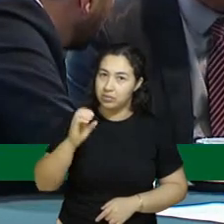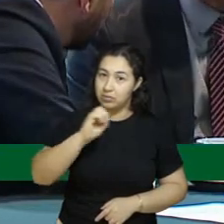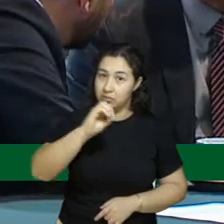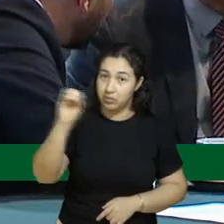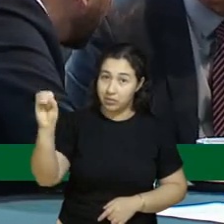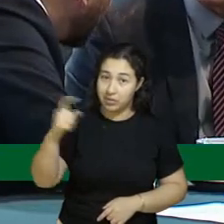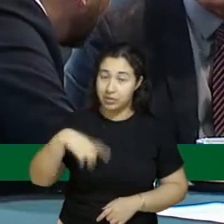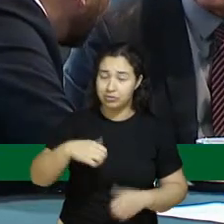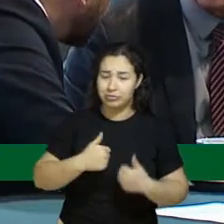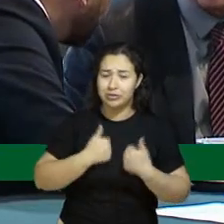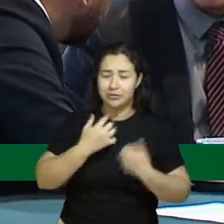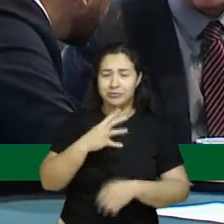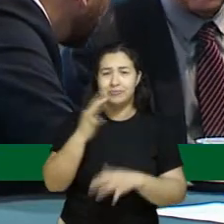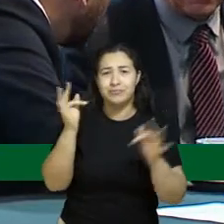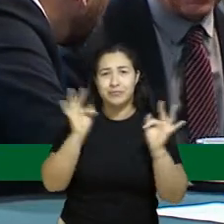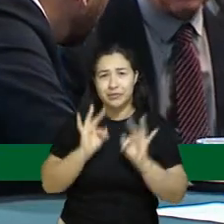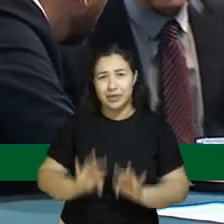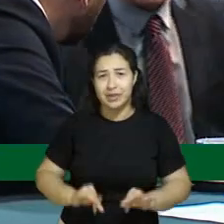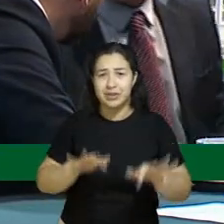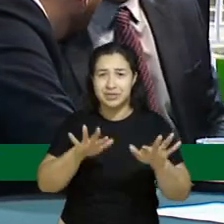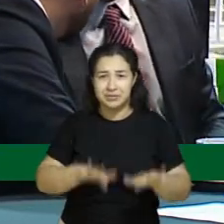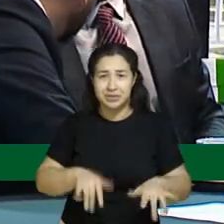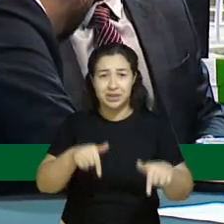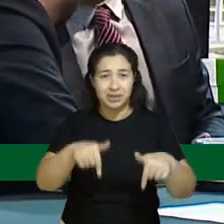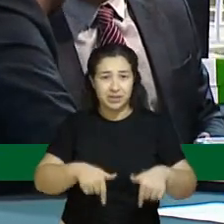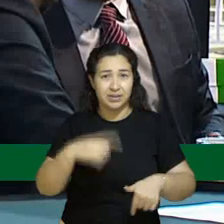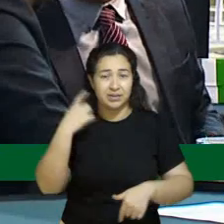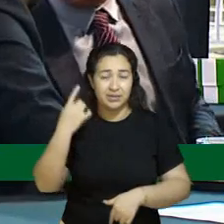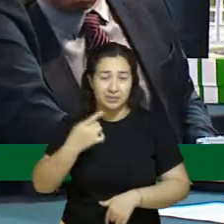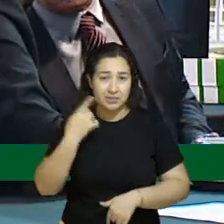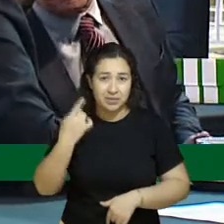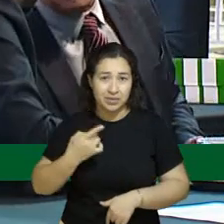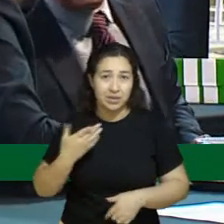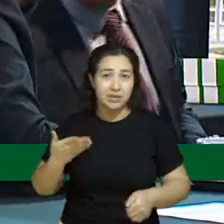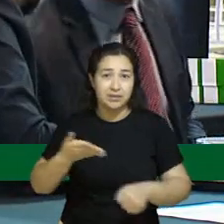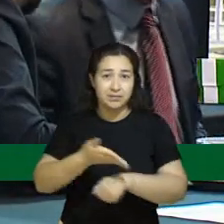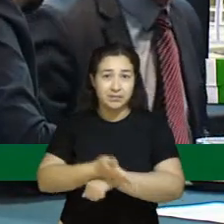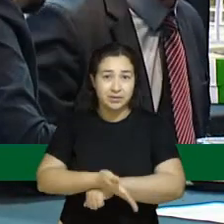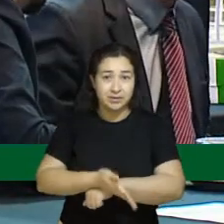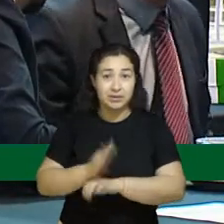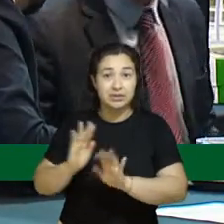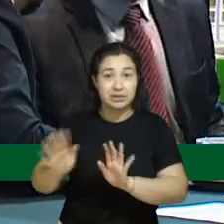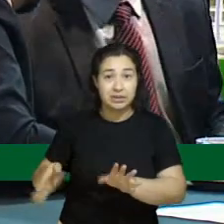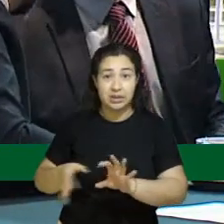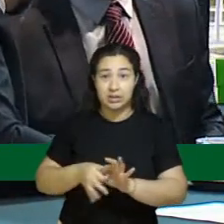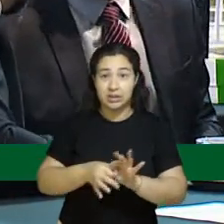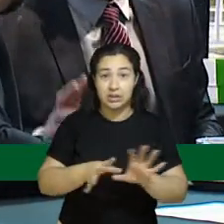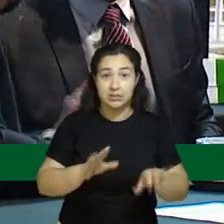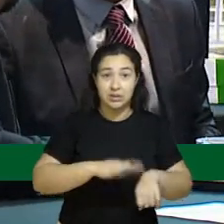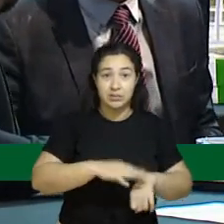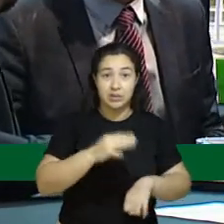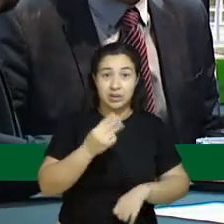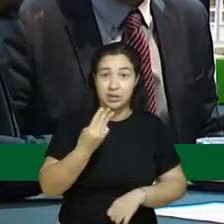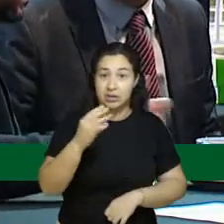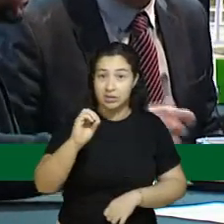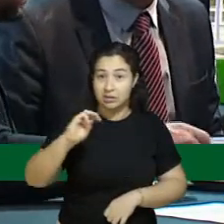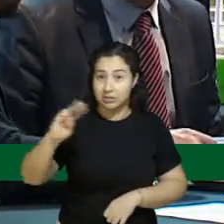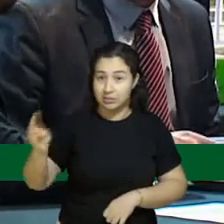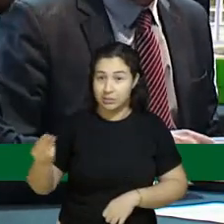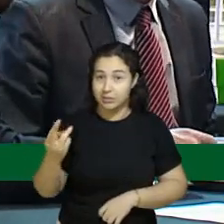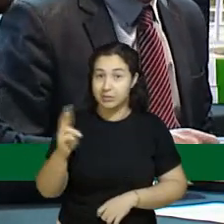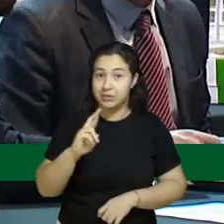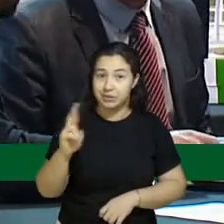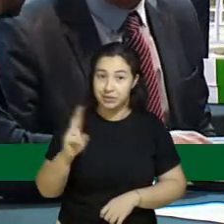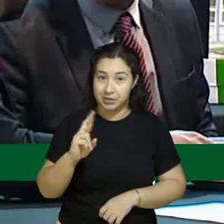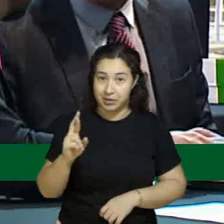aqui na condição de deputado. Aqui na região oeste nós já liberamos mais de 30 milhões de reais em recursos para os municípios, sendo